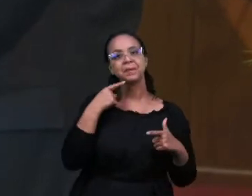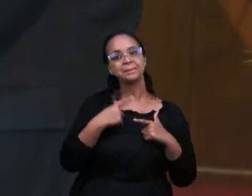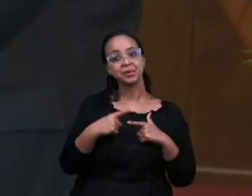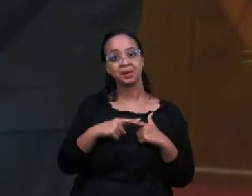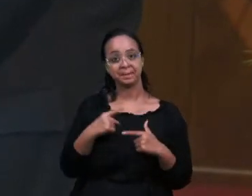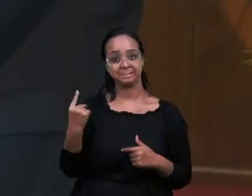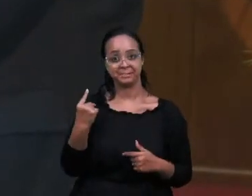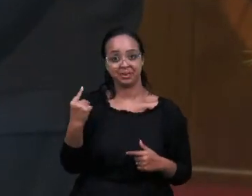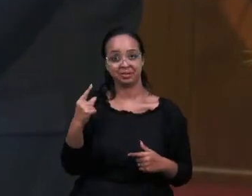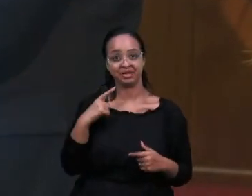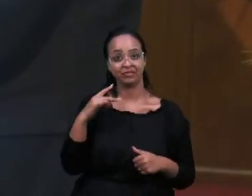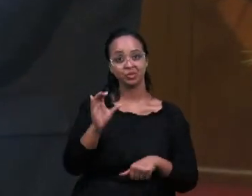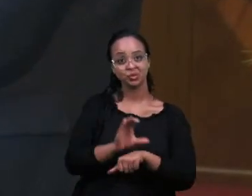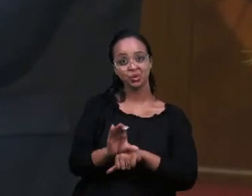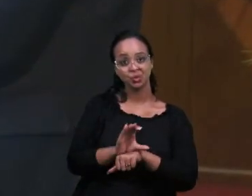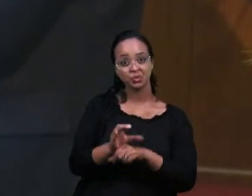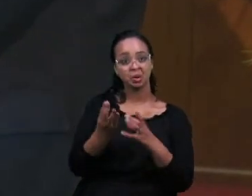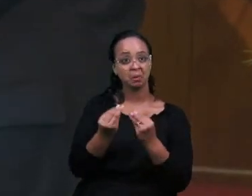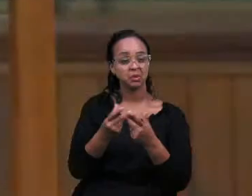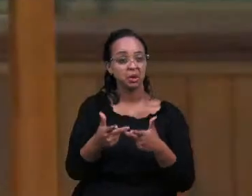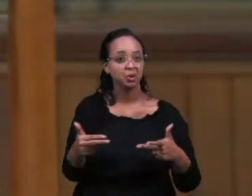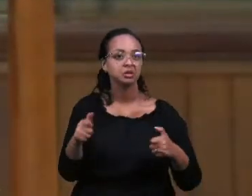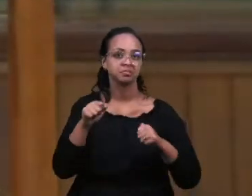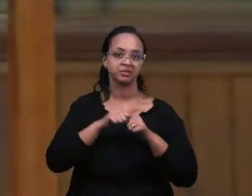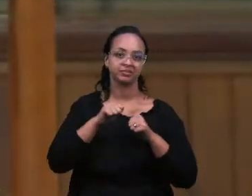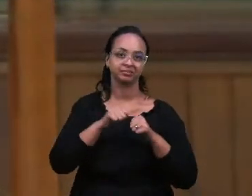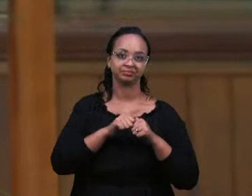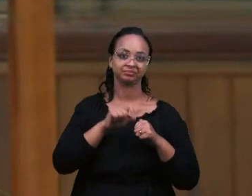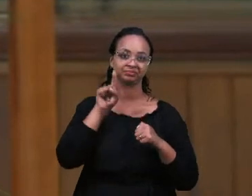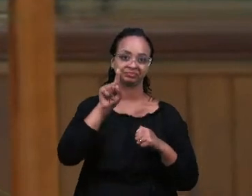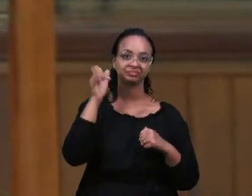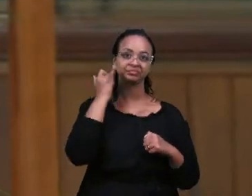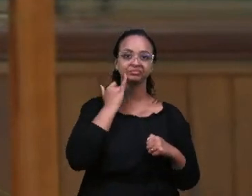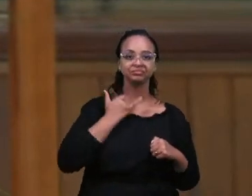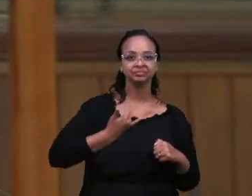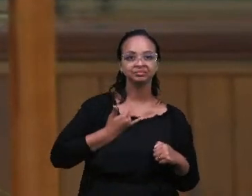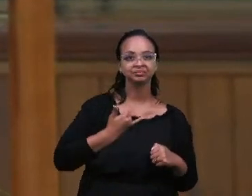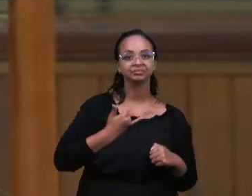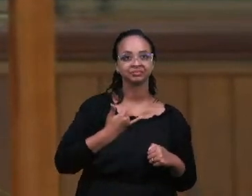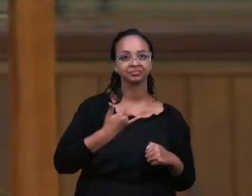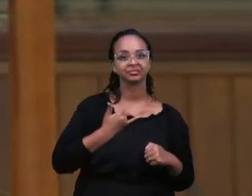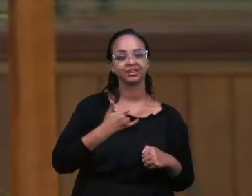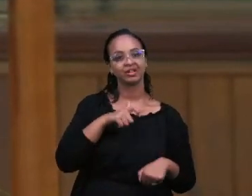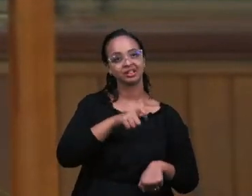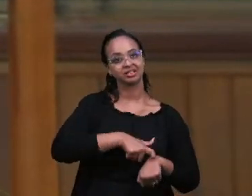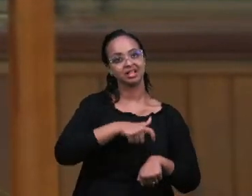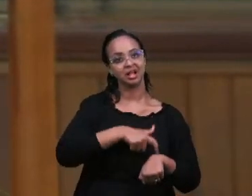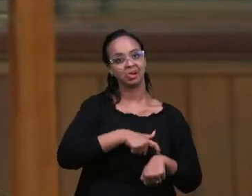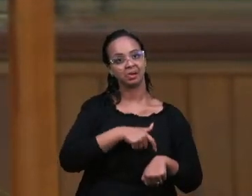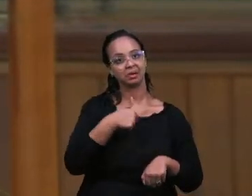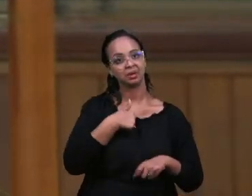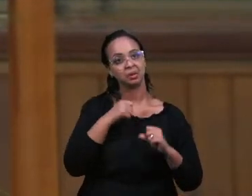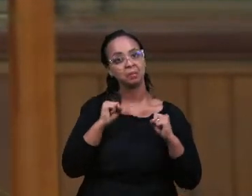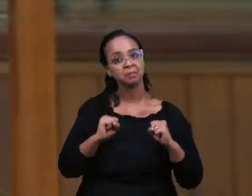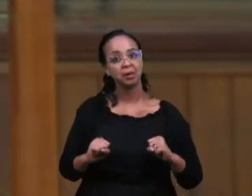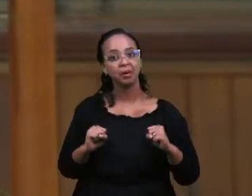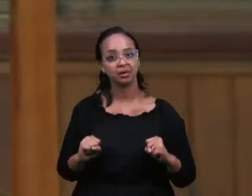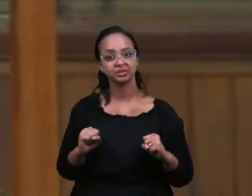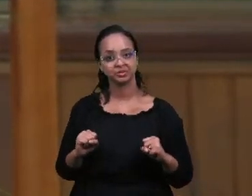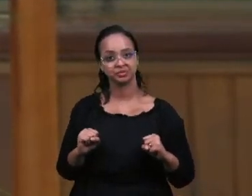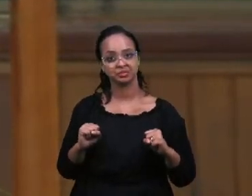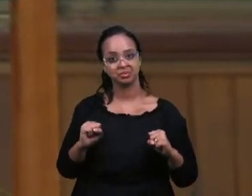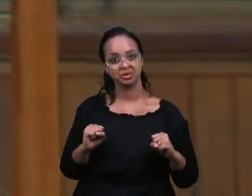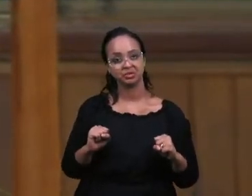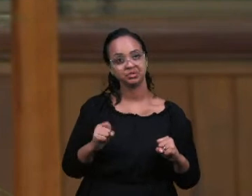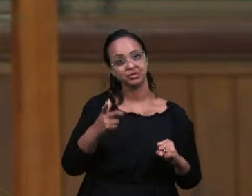eu estava no meio do curso, tinha muita coisa para fazer, mas quando o Senhor me ligou, eu estava exatamente no momento que eu poderia falar